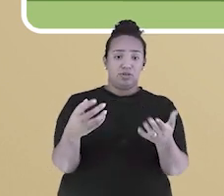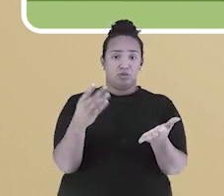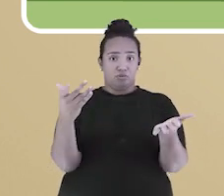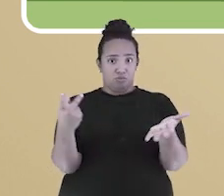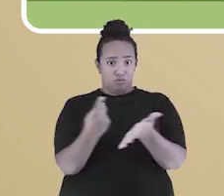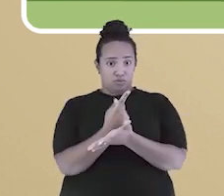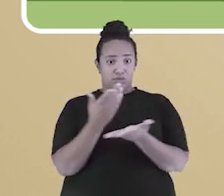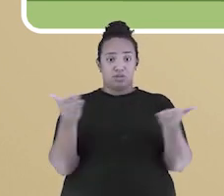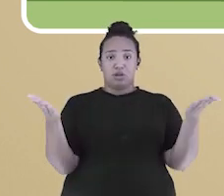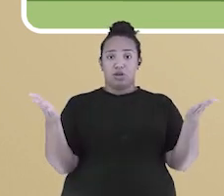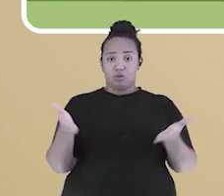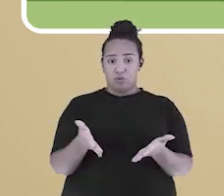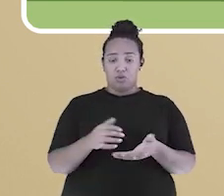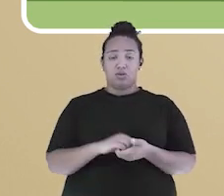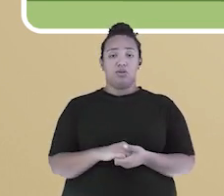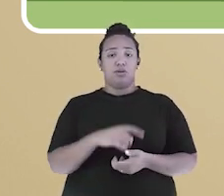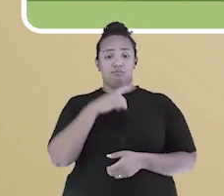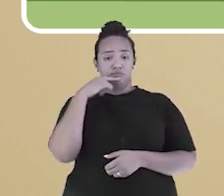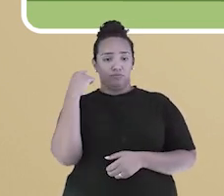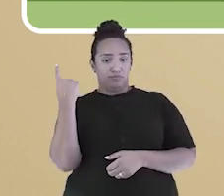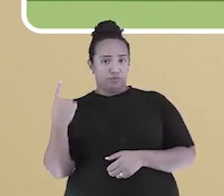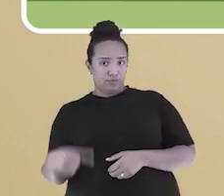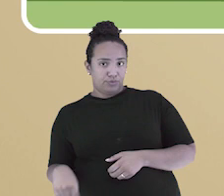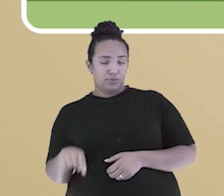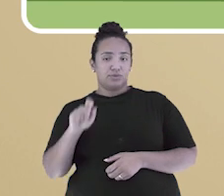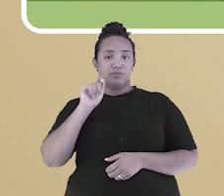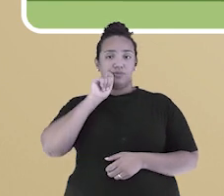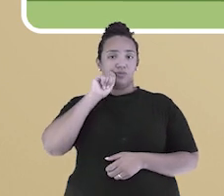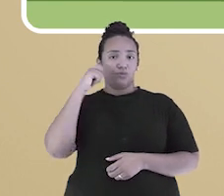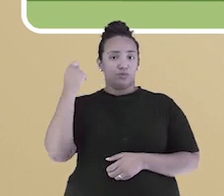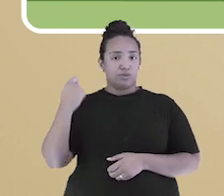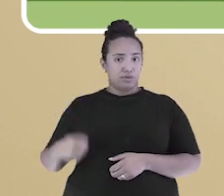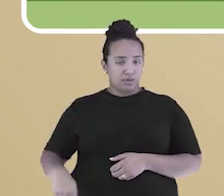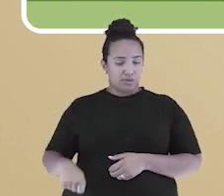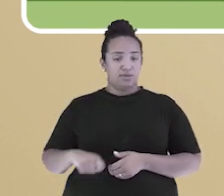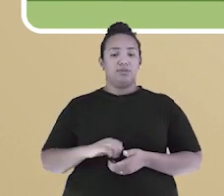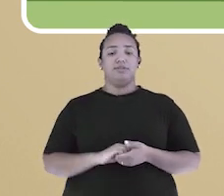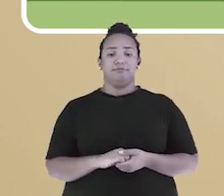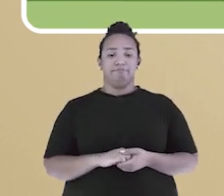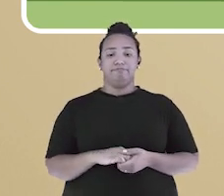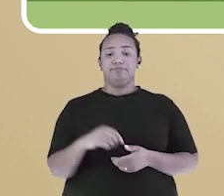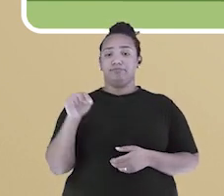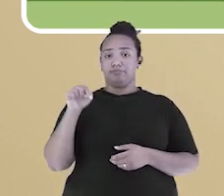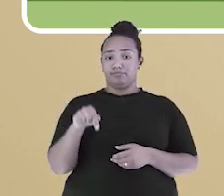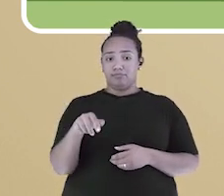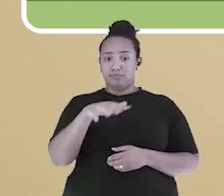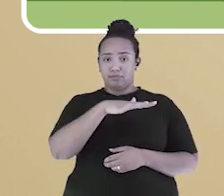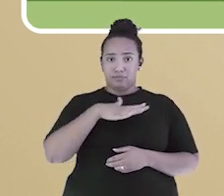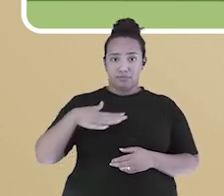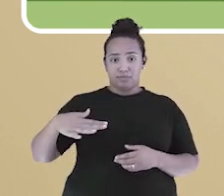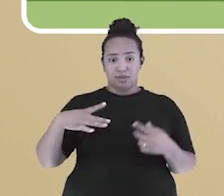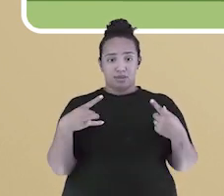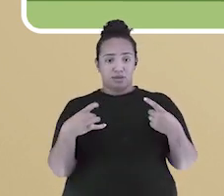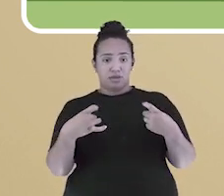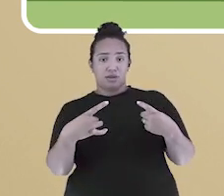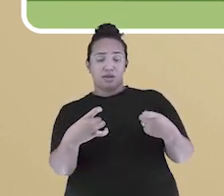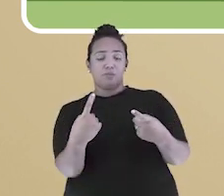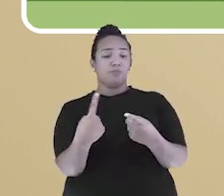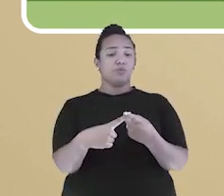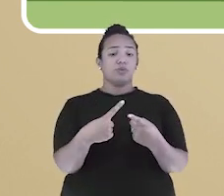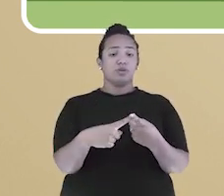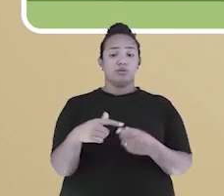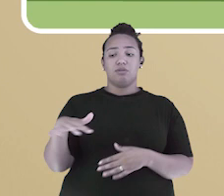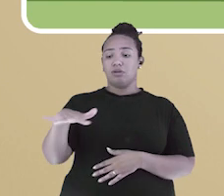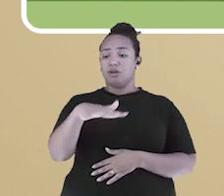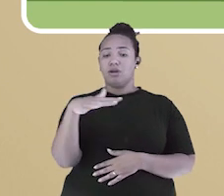o cenário de bombardeios entre Rússia e Ucrânia. E esse cenário conflituoso está relacionado à briga por